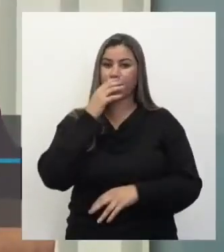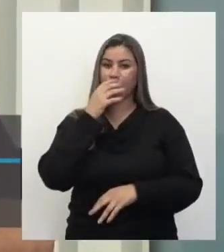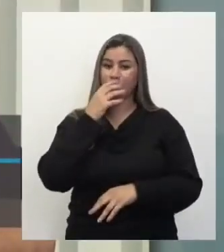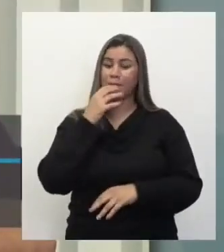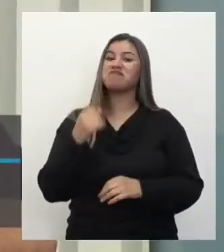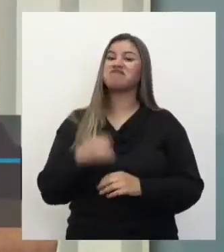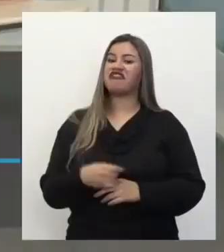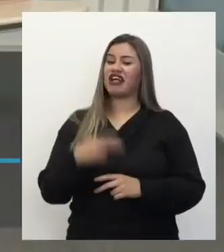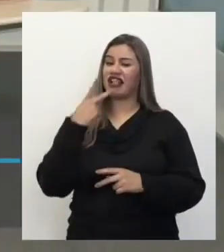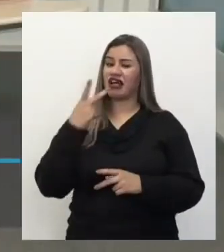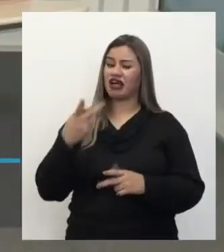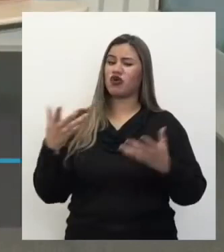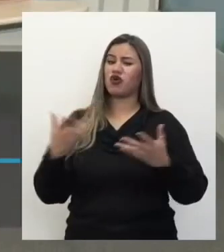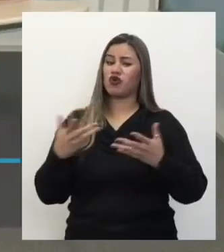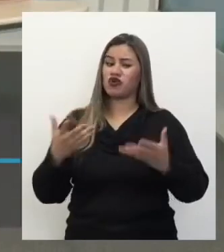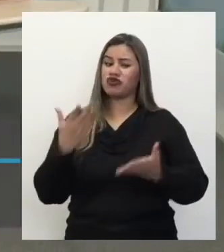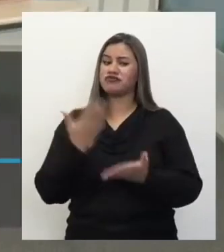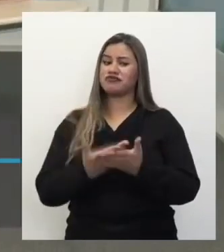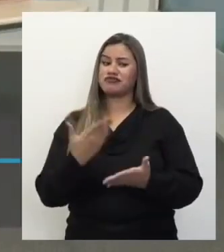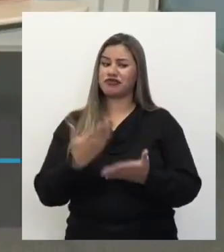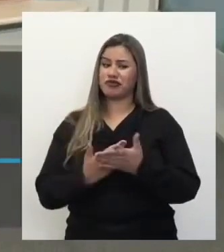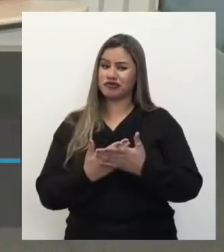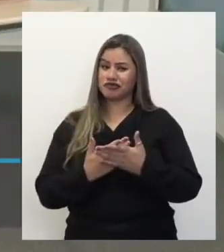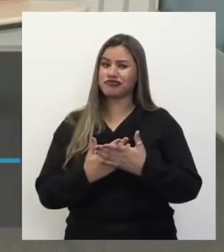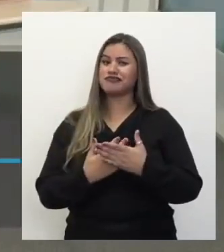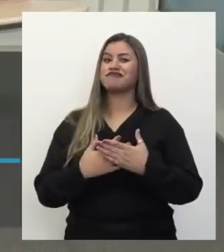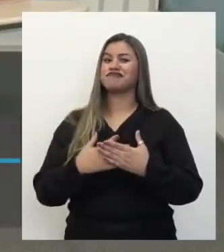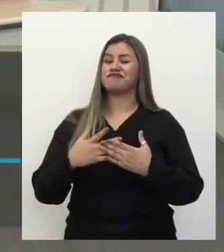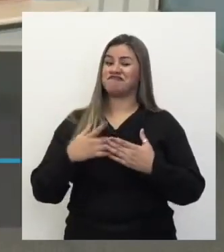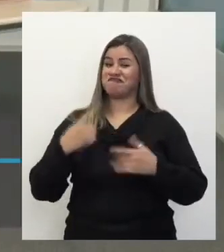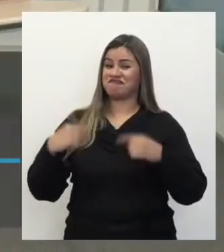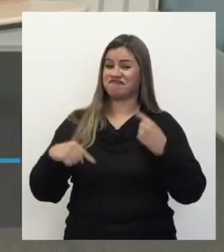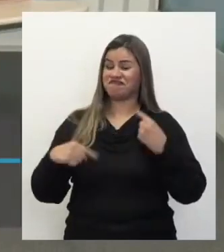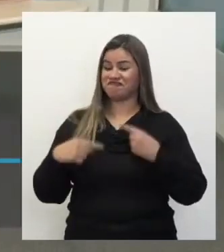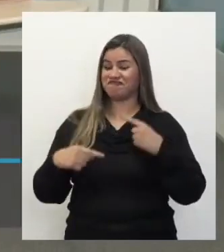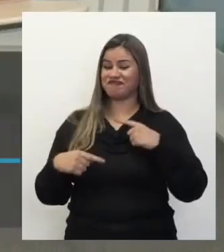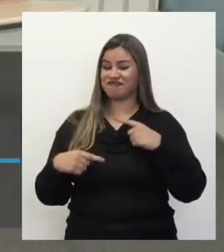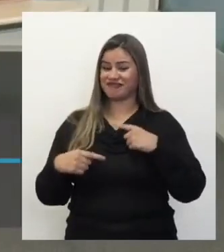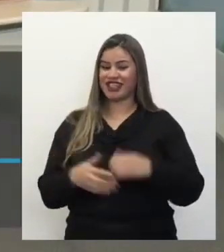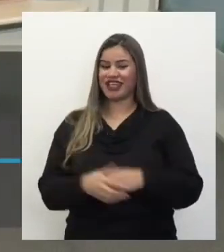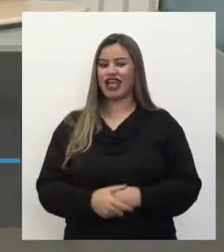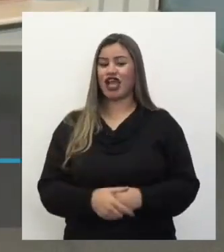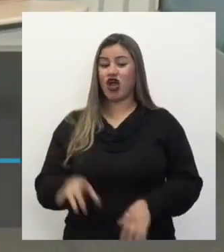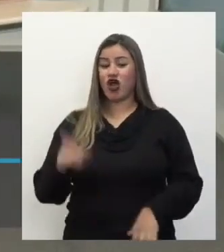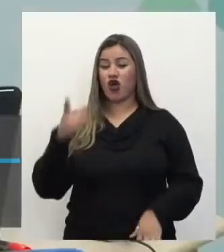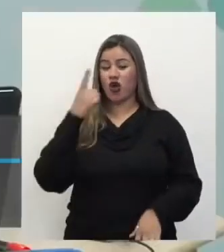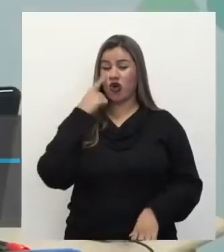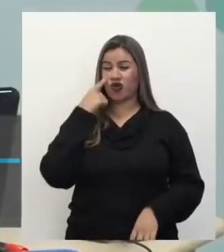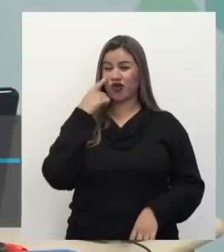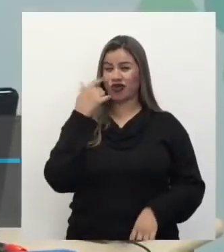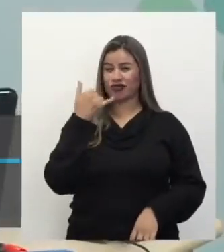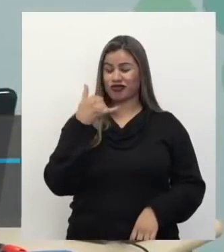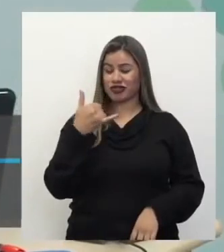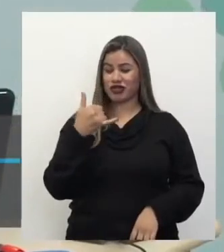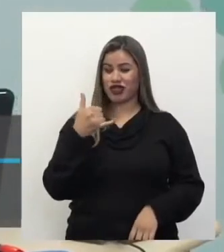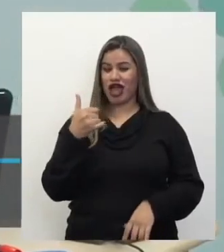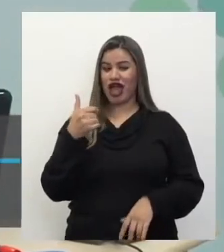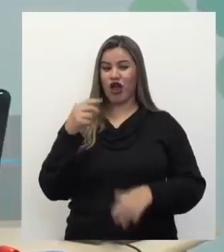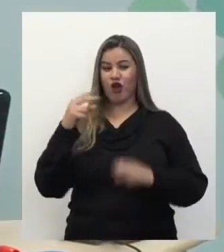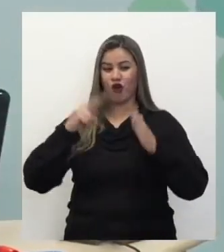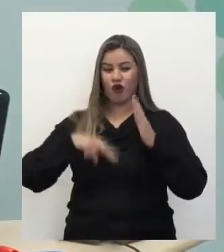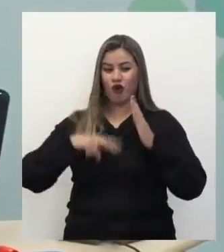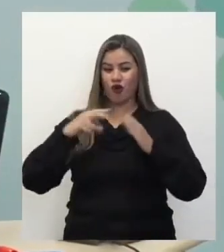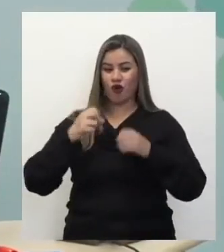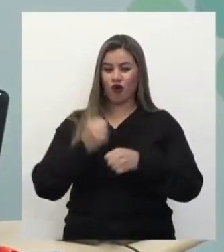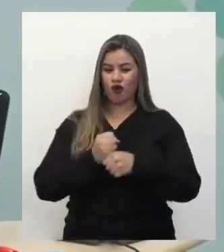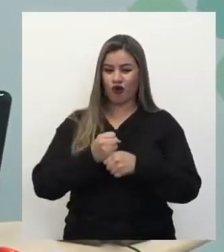bem polêmica. Vamos continuar, porque, olha só, eu estou até aqui com o meu celular olhando os prints